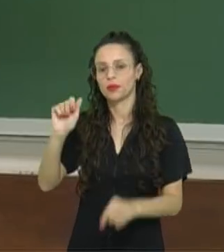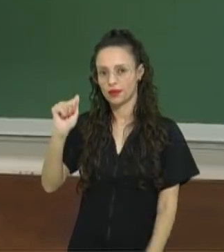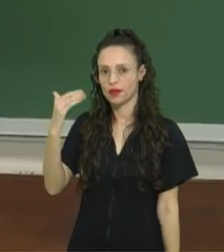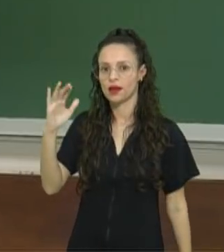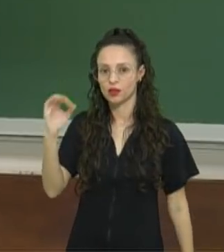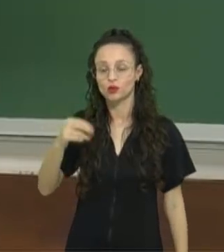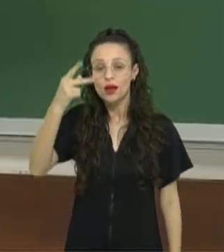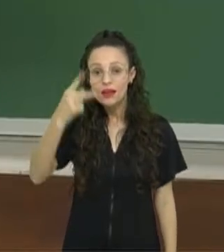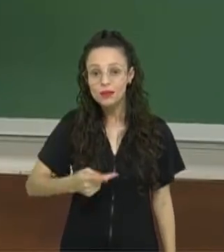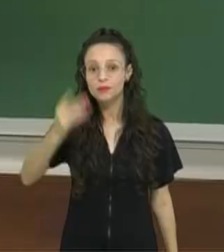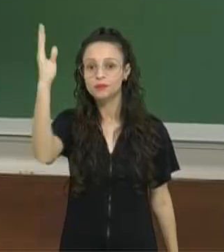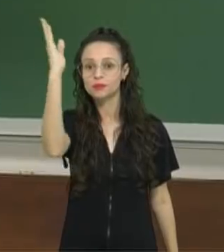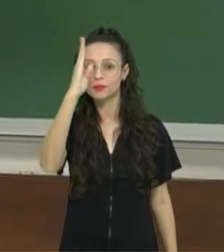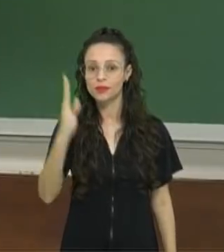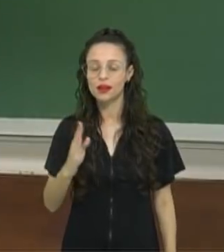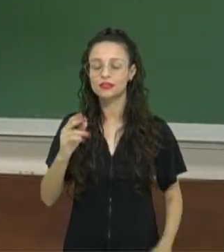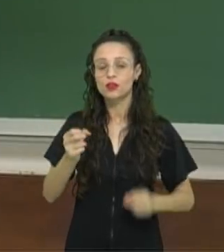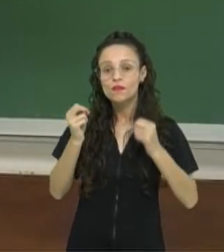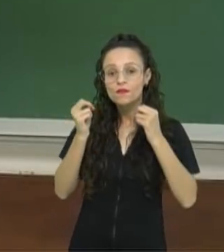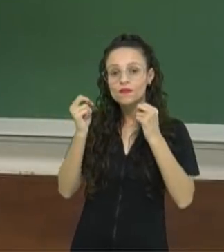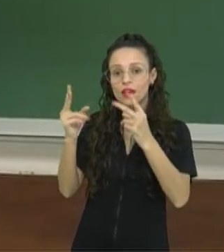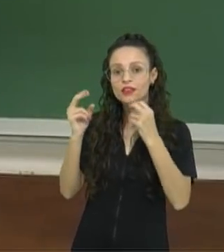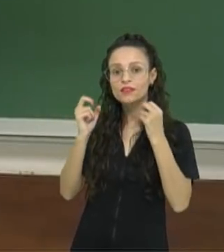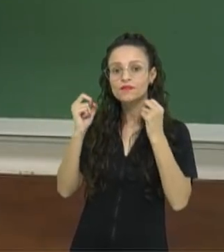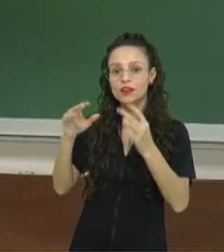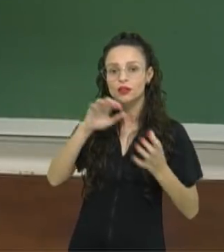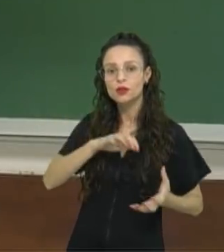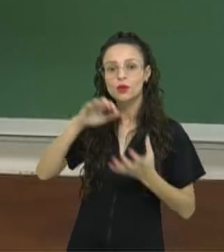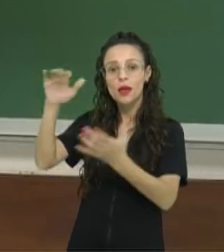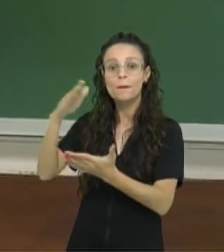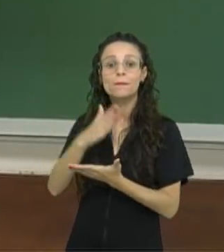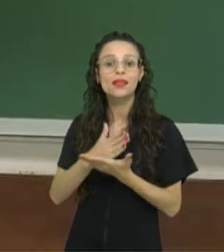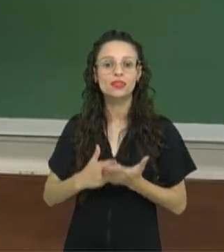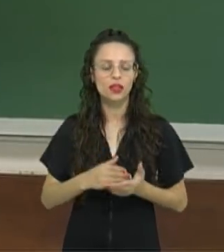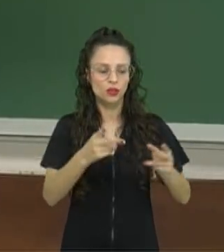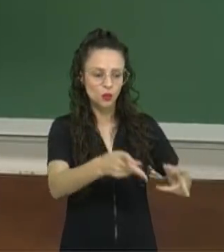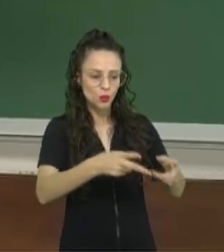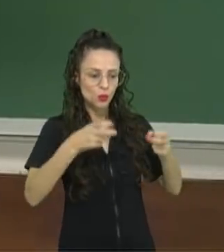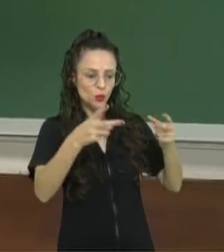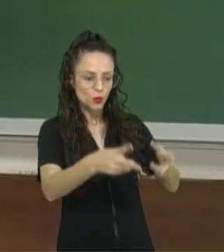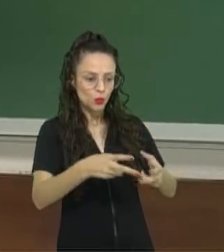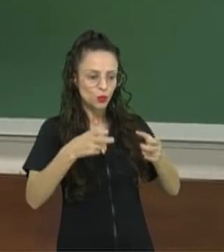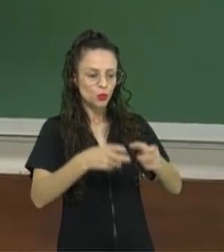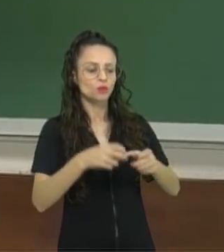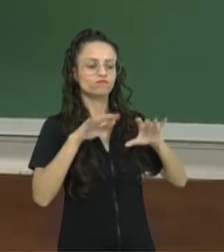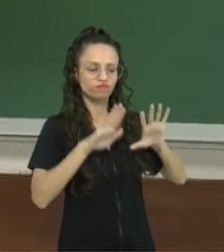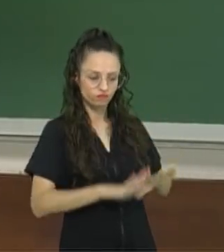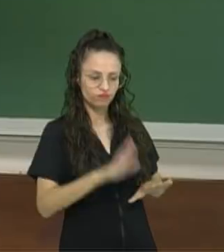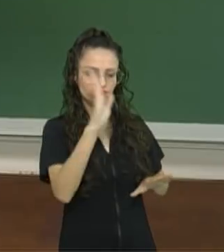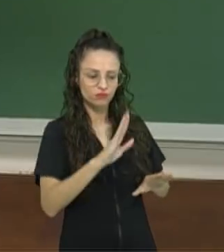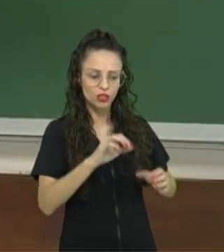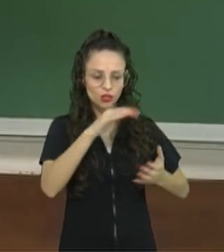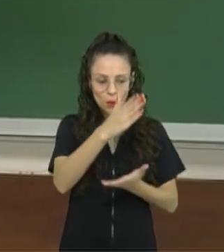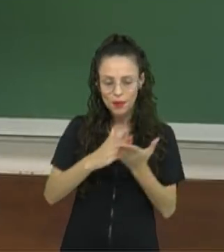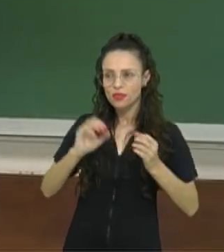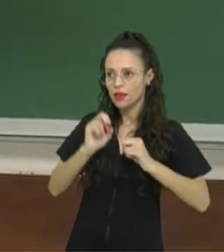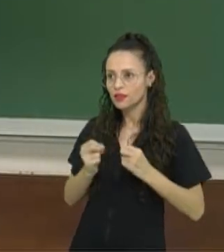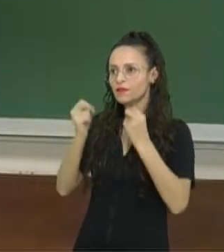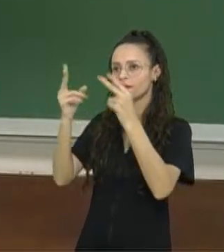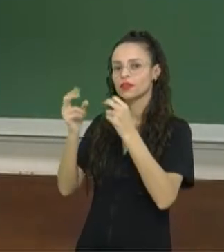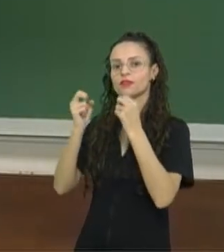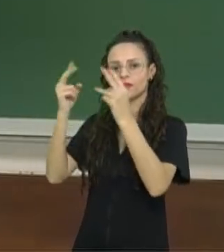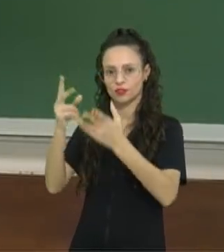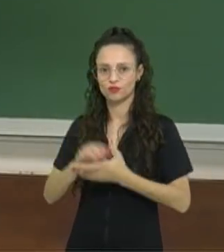E o Brasil, ele exporta praticamente metade da produção do manganês, da extração